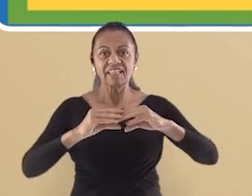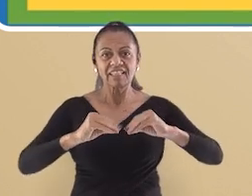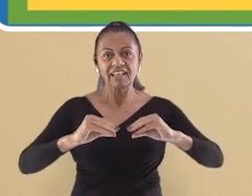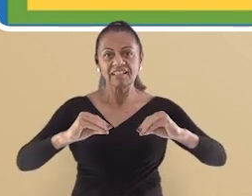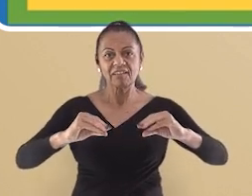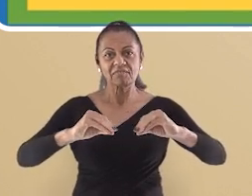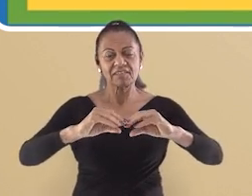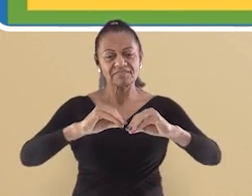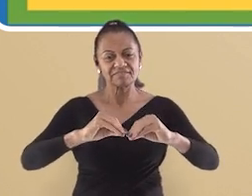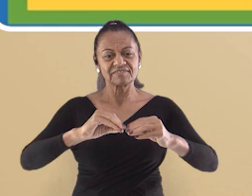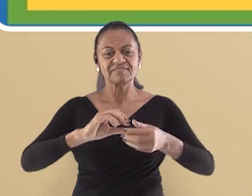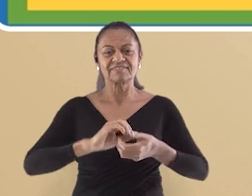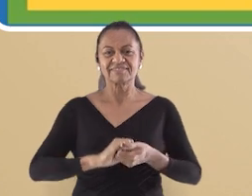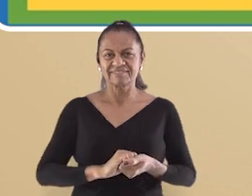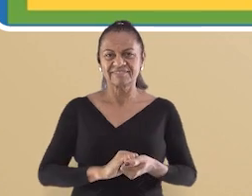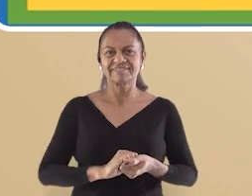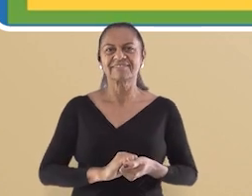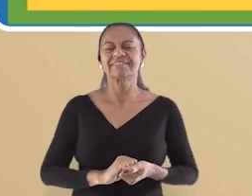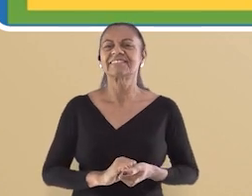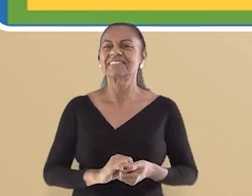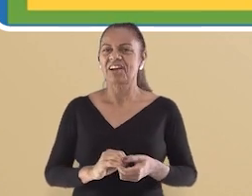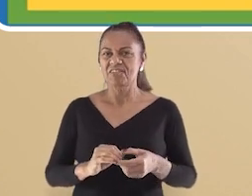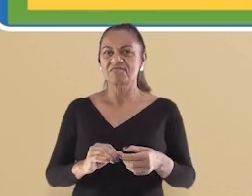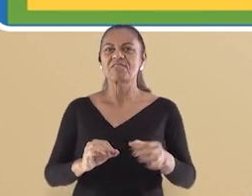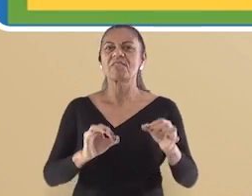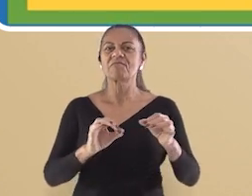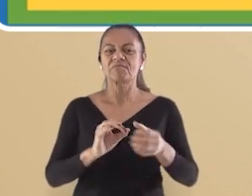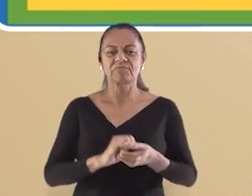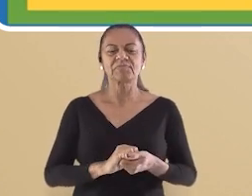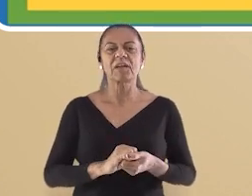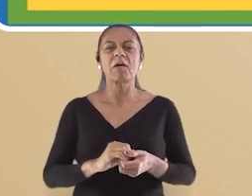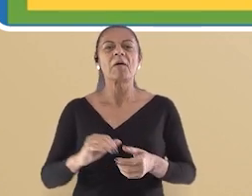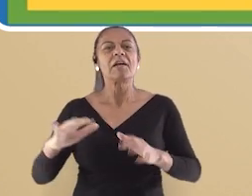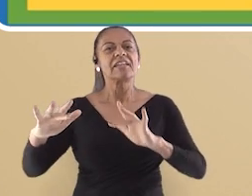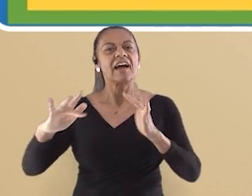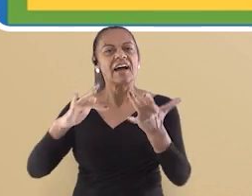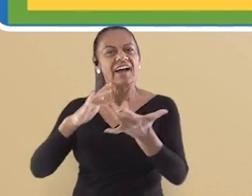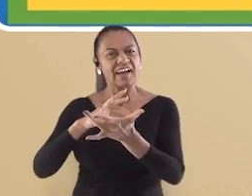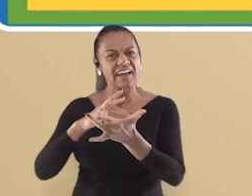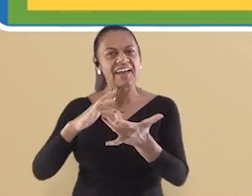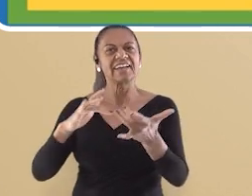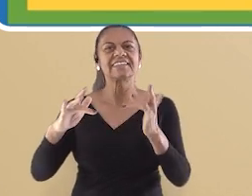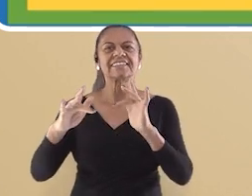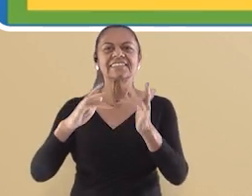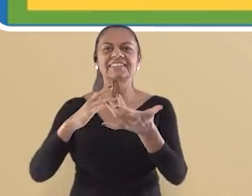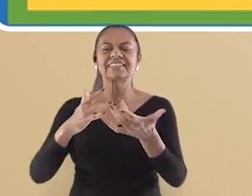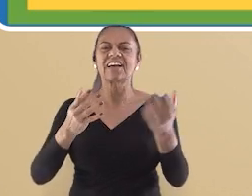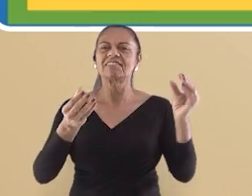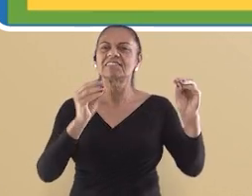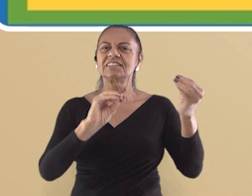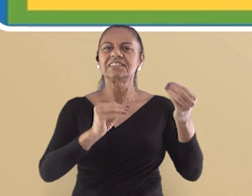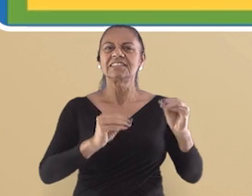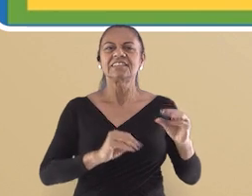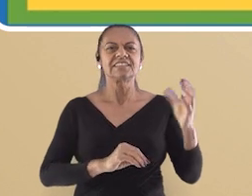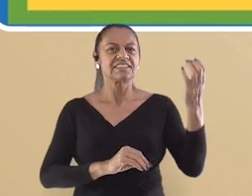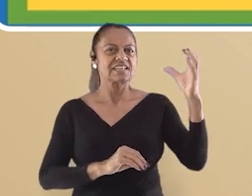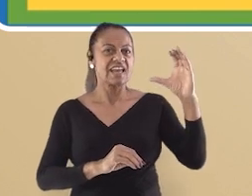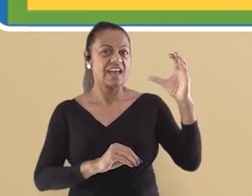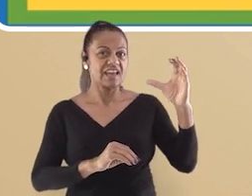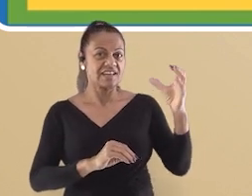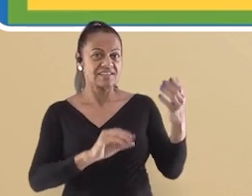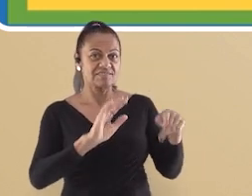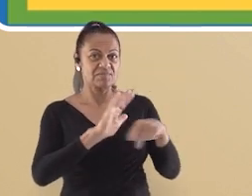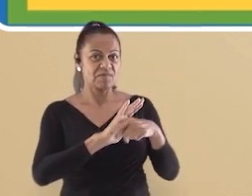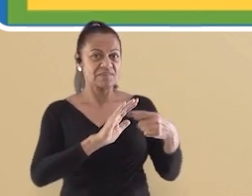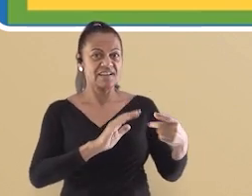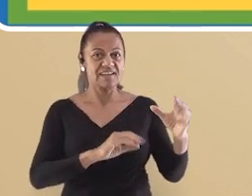massa. Deixe secar por 3 dias até endurecer. E aí, como ficou o seu fóssil? Poste nas redes sociais e